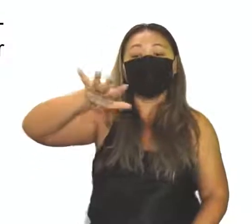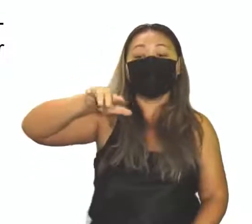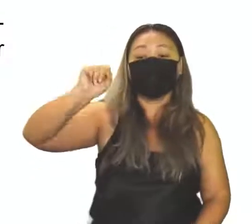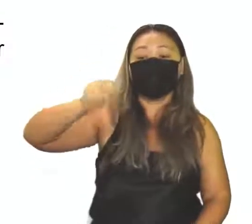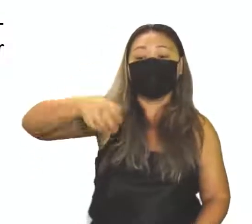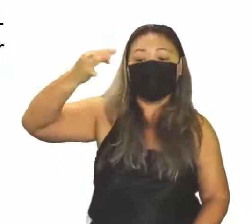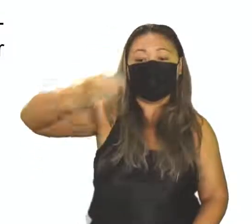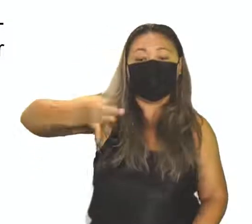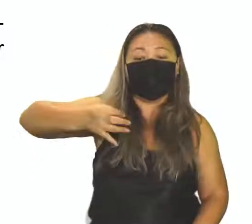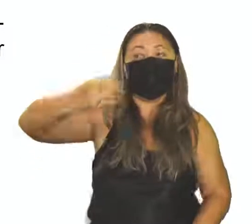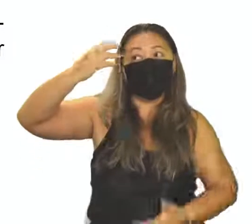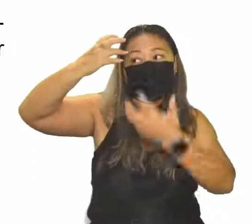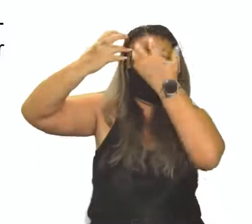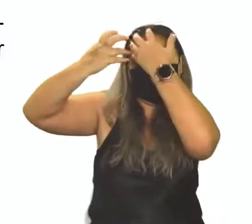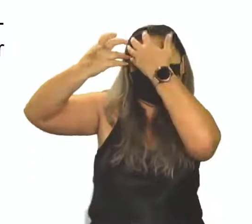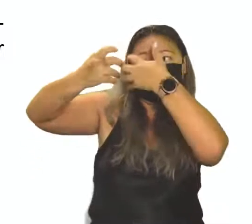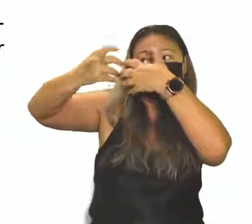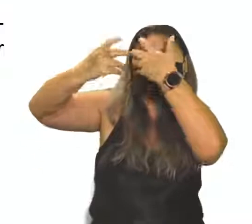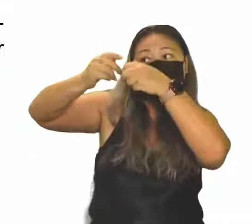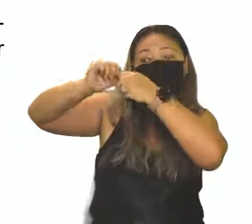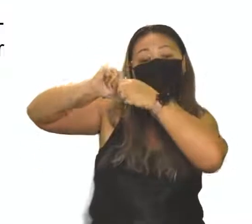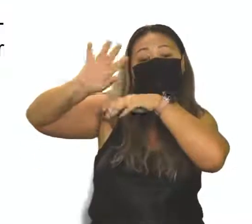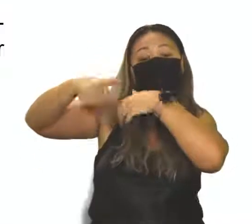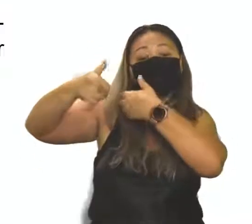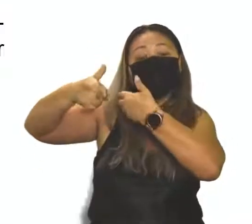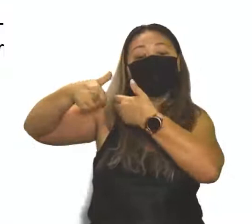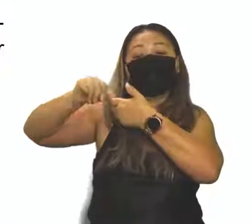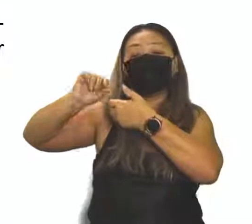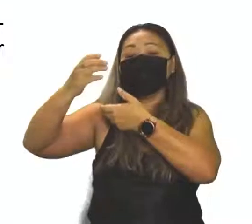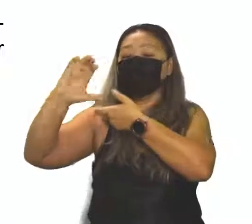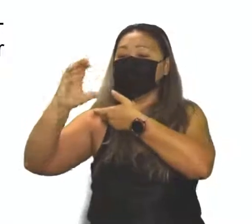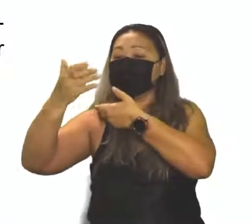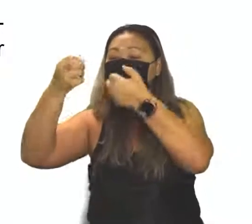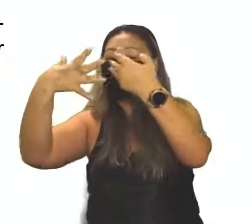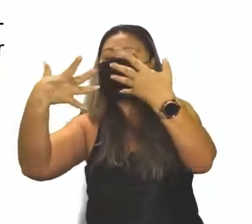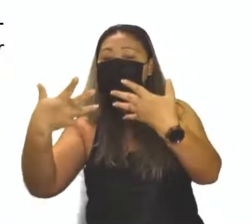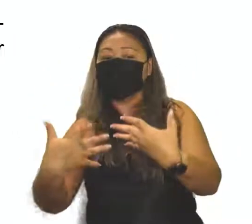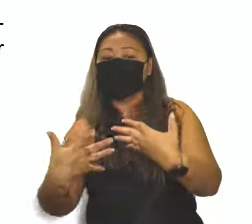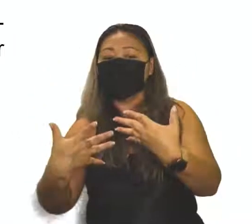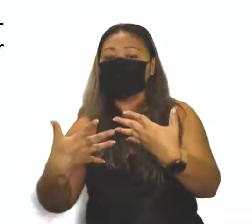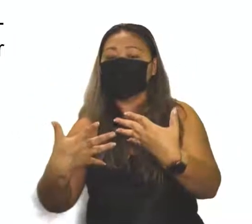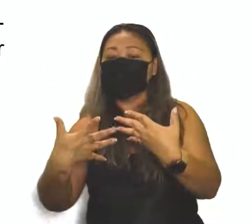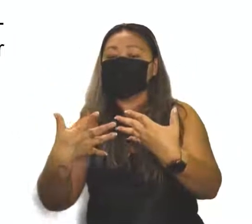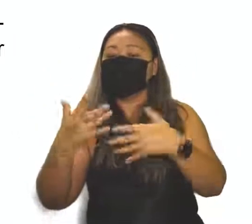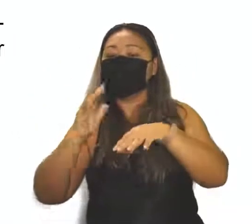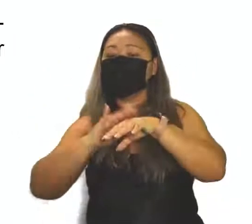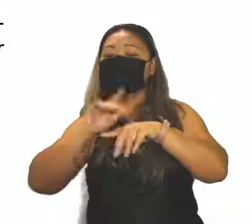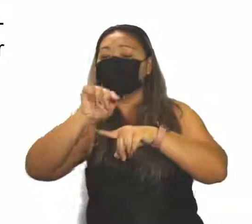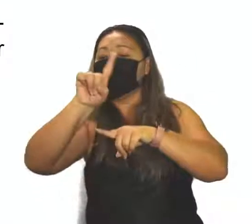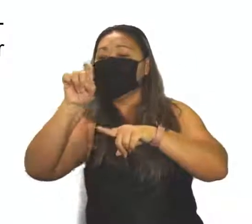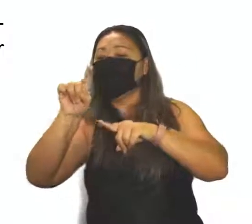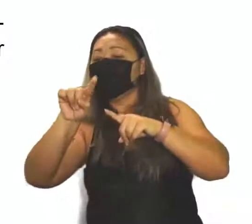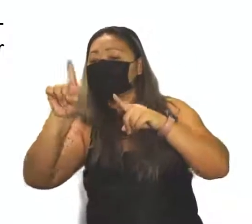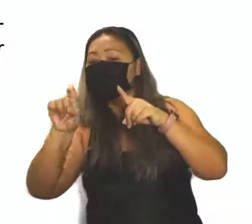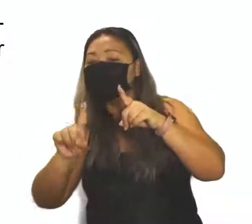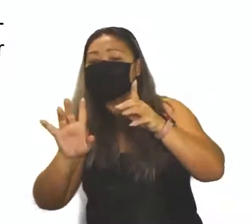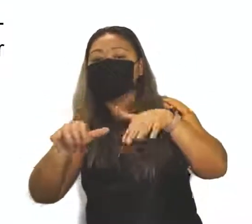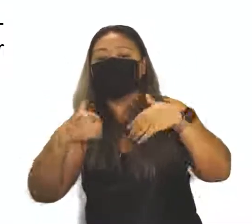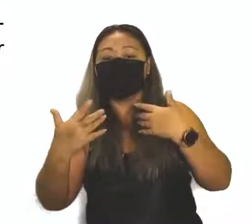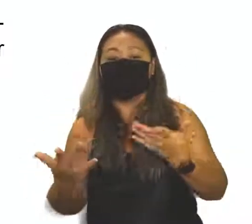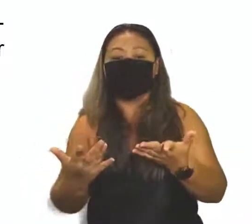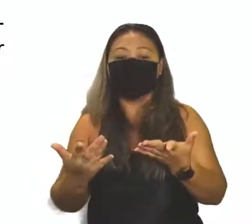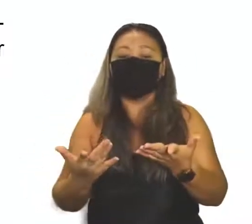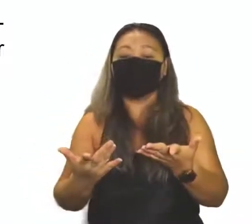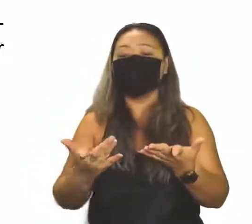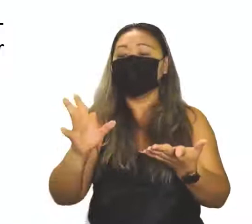apropriado. Raciocínio é científico e justificado, né, através de hipótese.